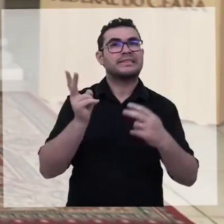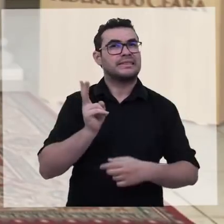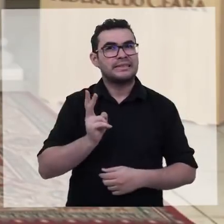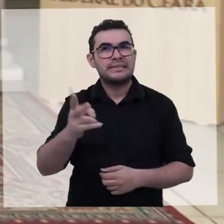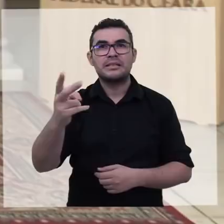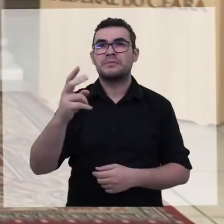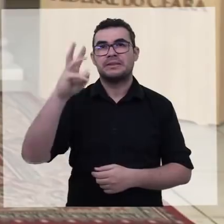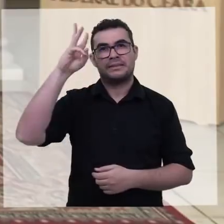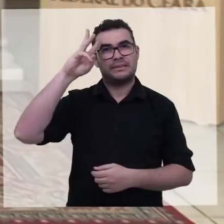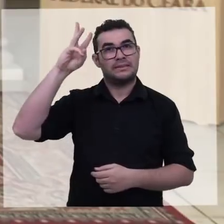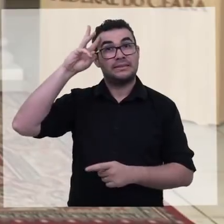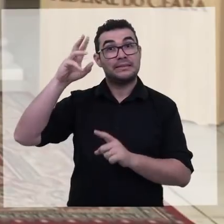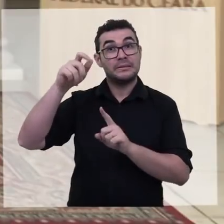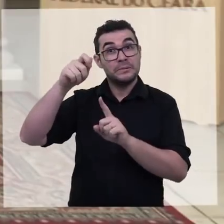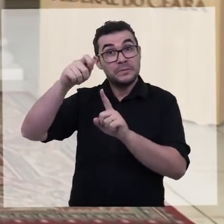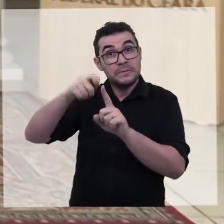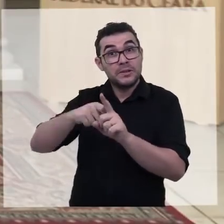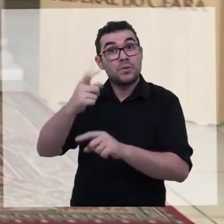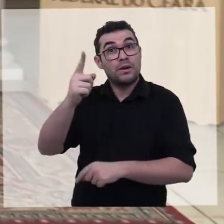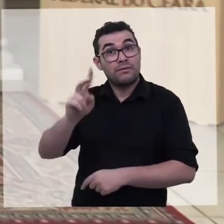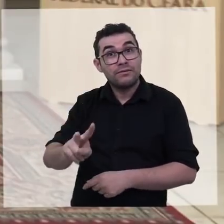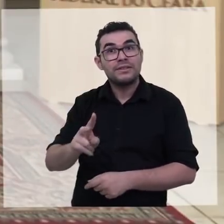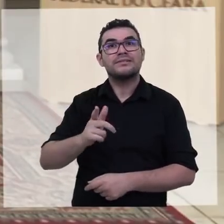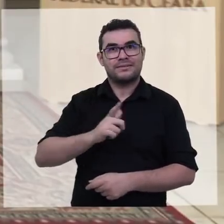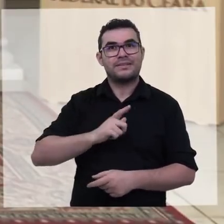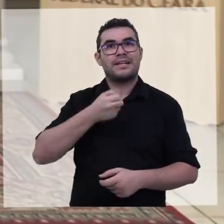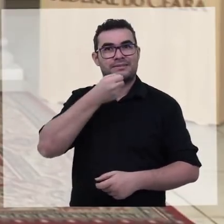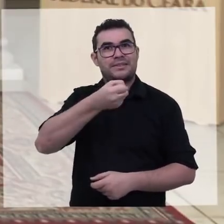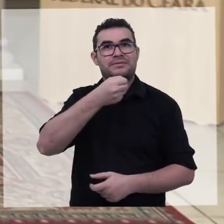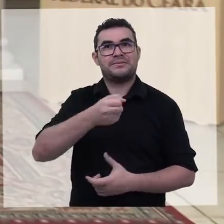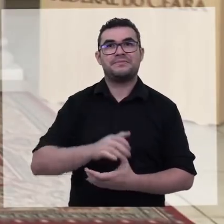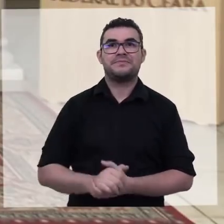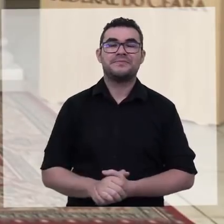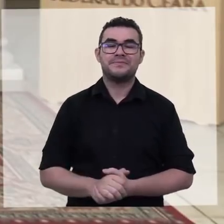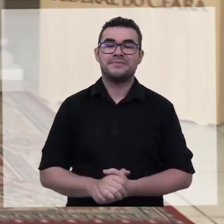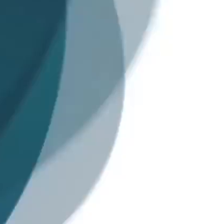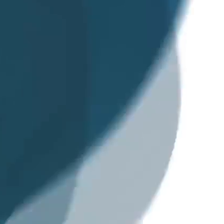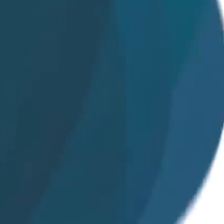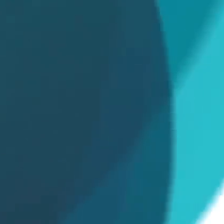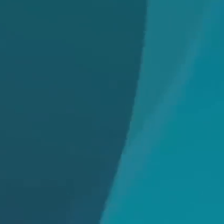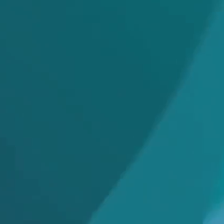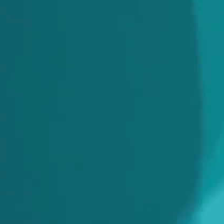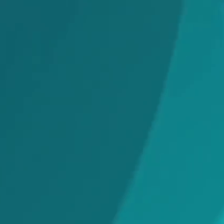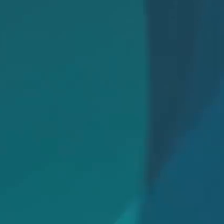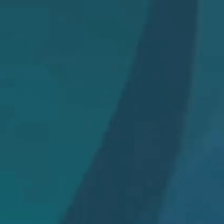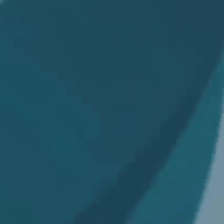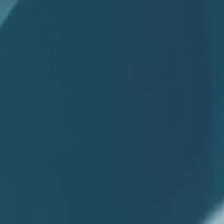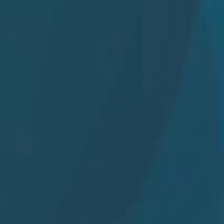YouTube. Toda primeira terça-feira do mês tem um programa Conversa com um Cientista Novo. Até o próximo!